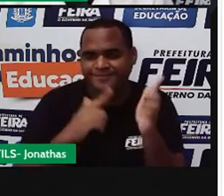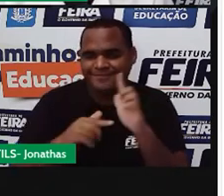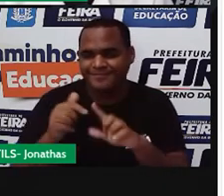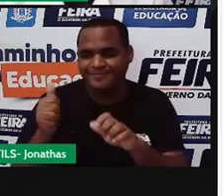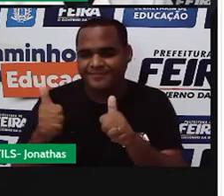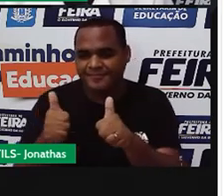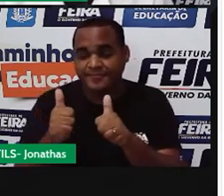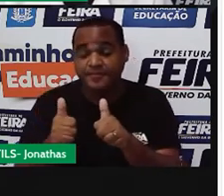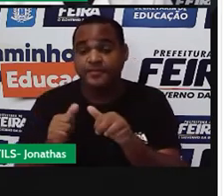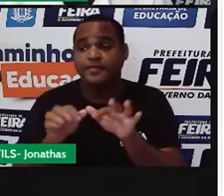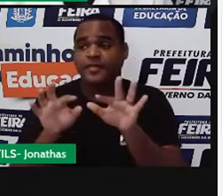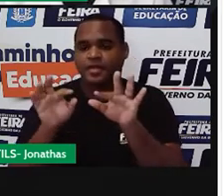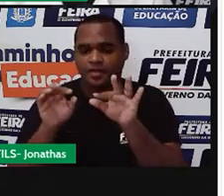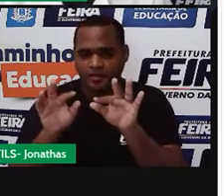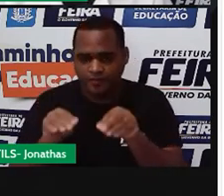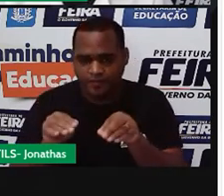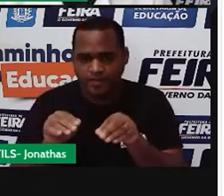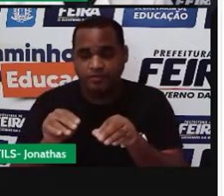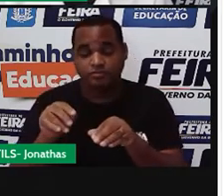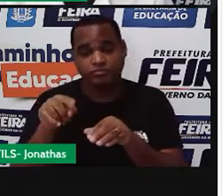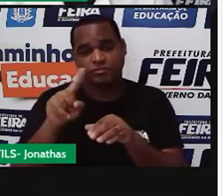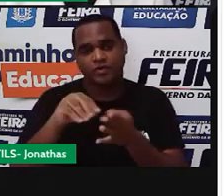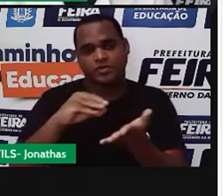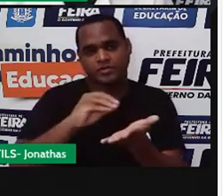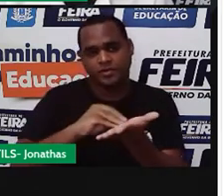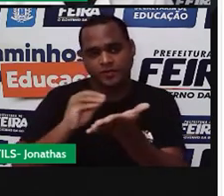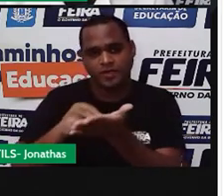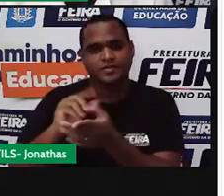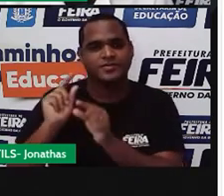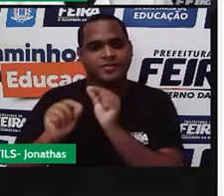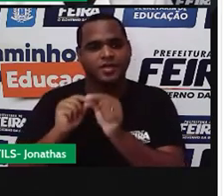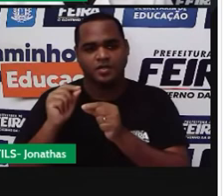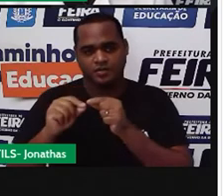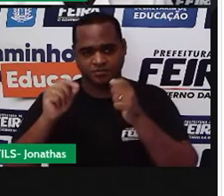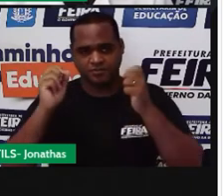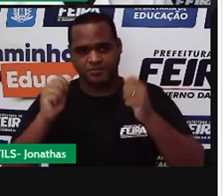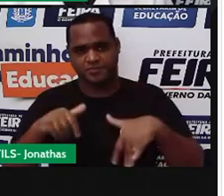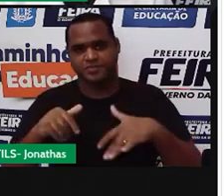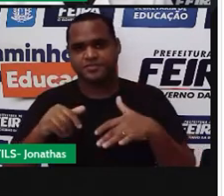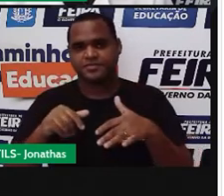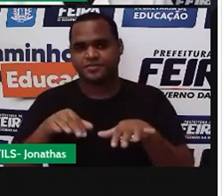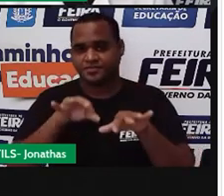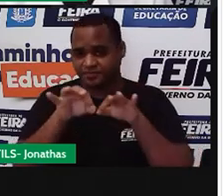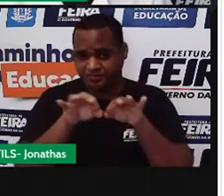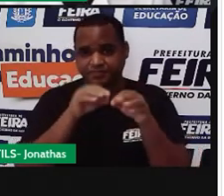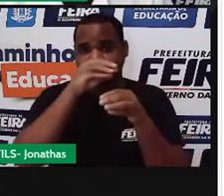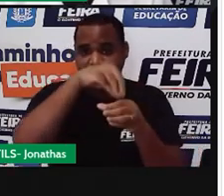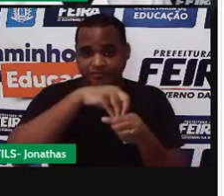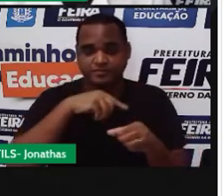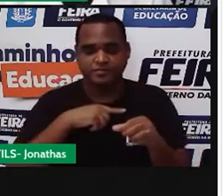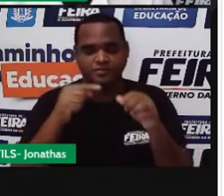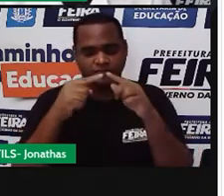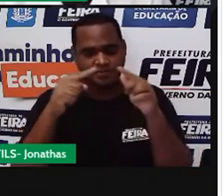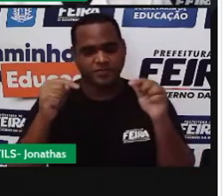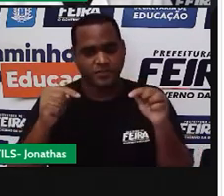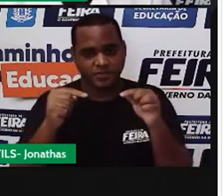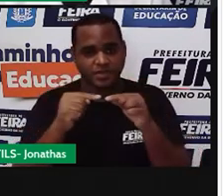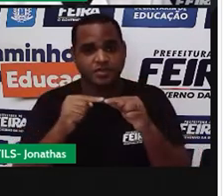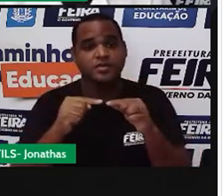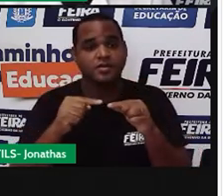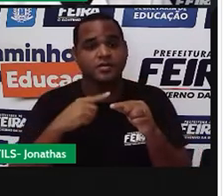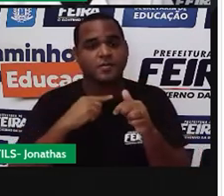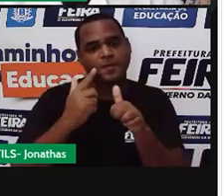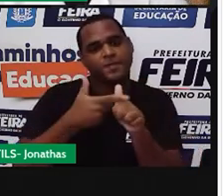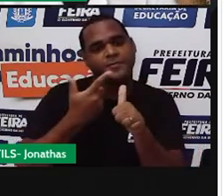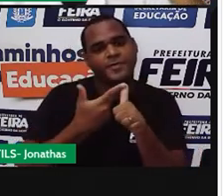no final só tá sobrando aqui agora ó resolver o que tá dentro dessa Chaves aqui primeiro